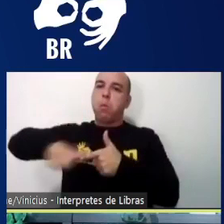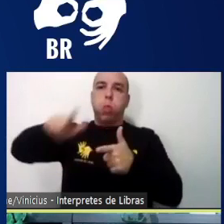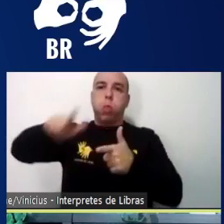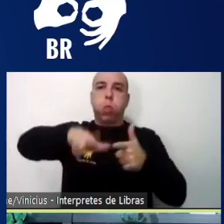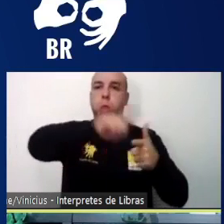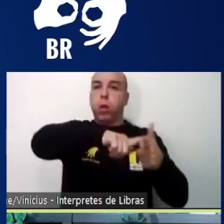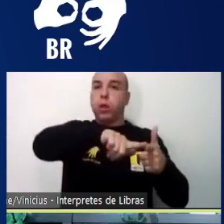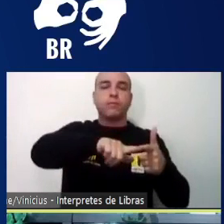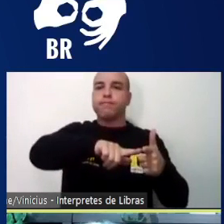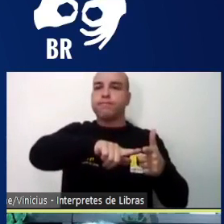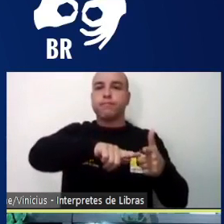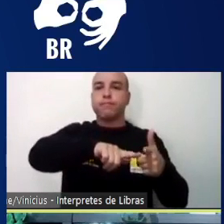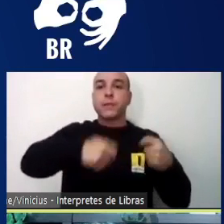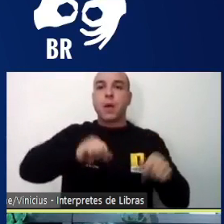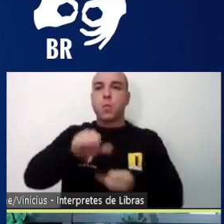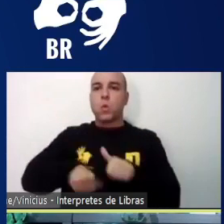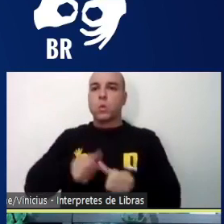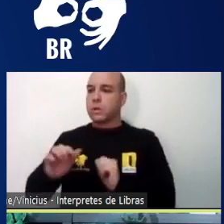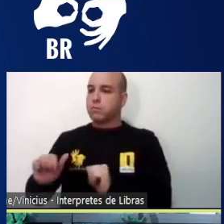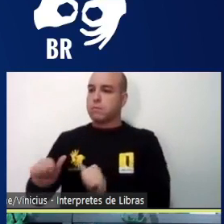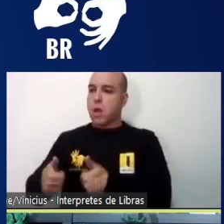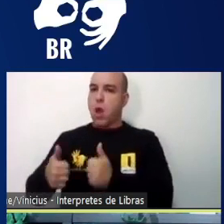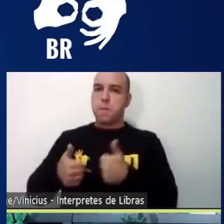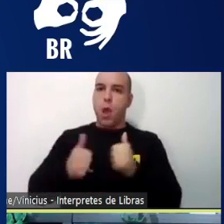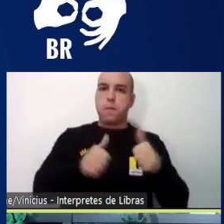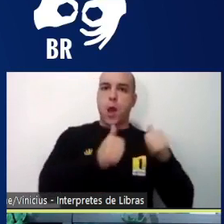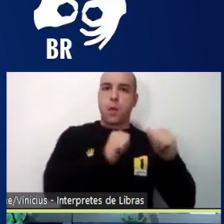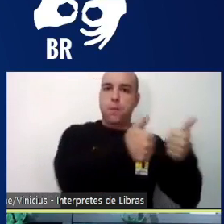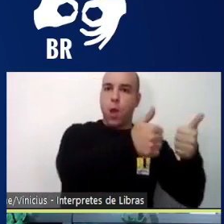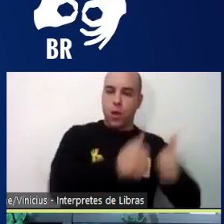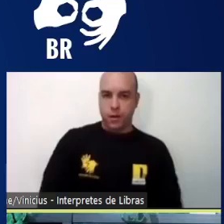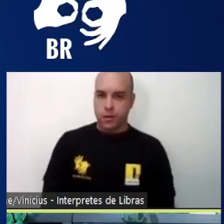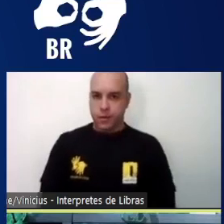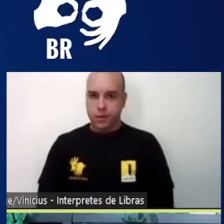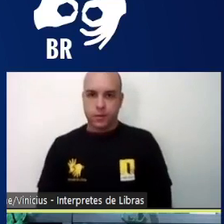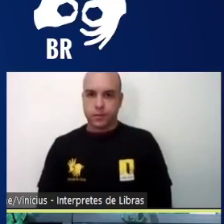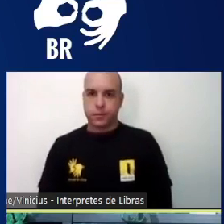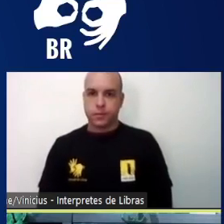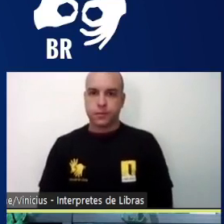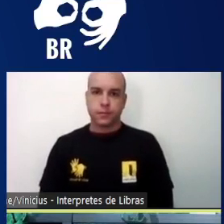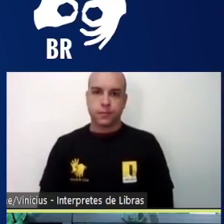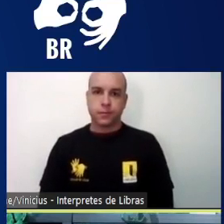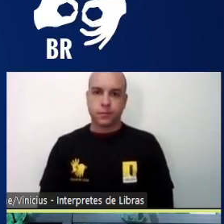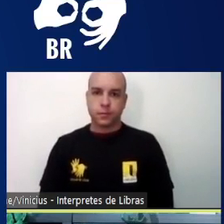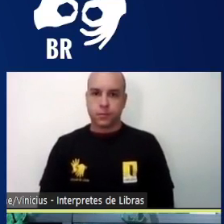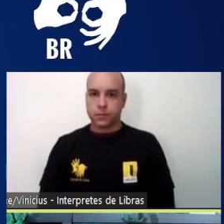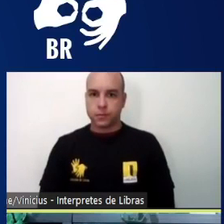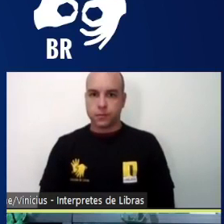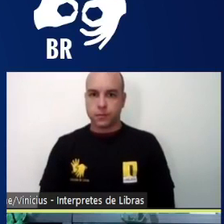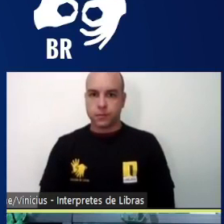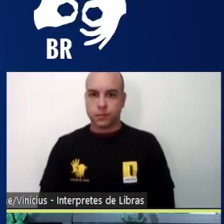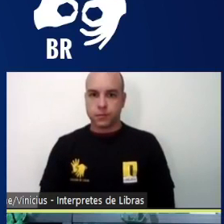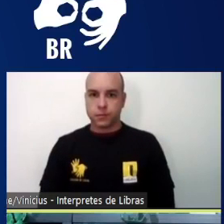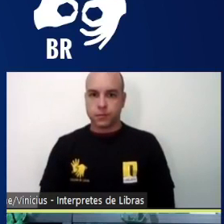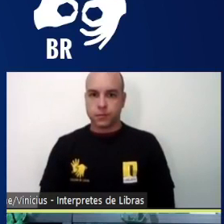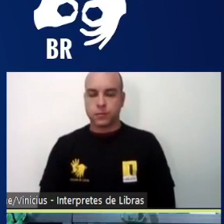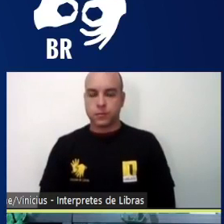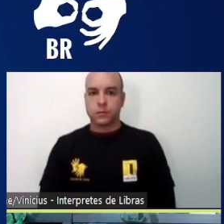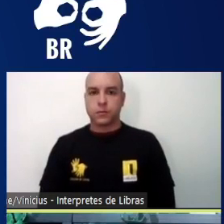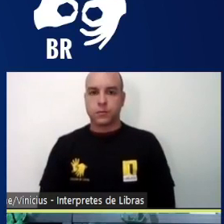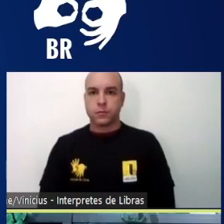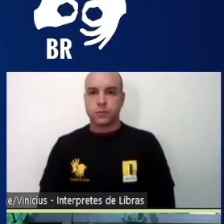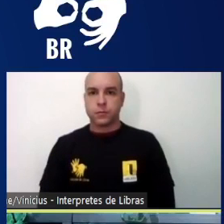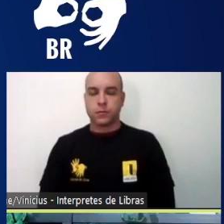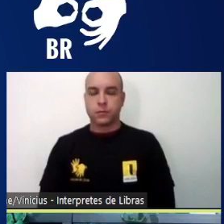requer uma compreensão adequada de questão por quem pode gerar oportunidades de trabalho, acesso